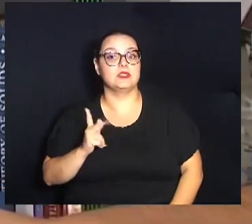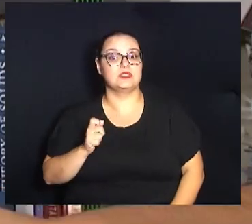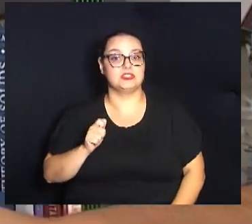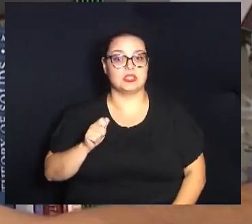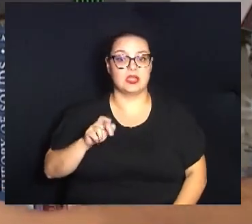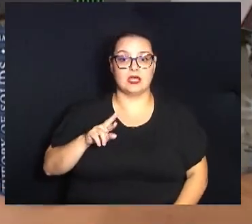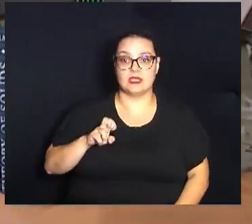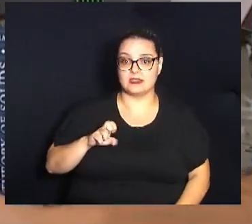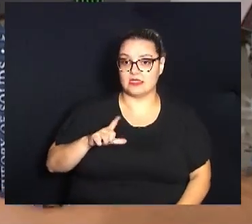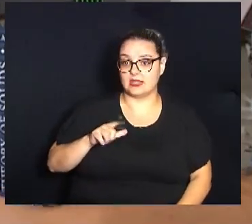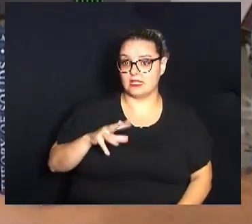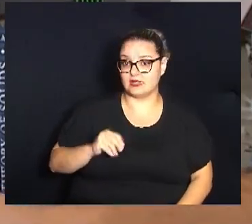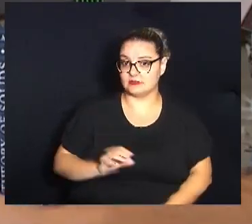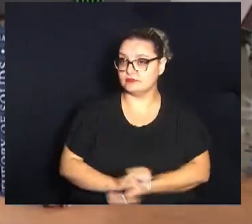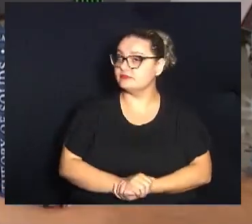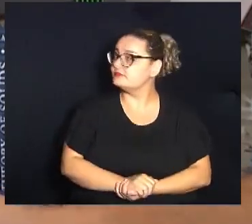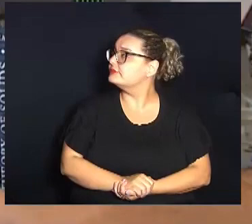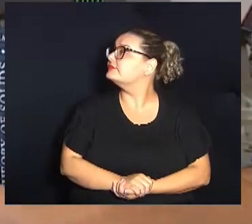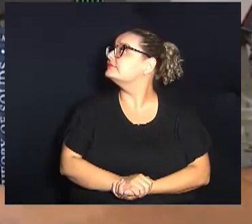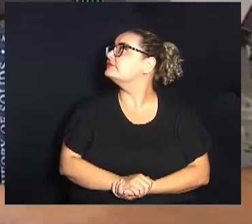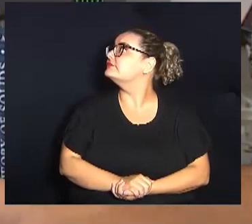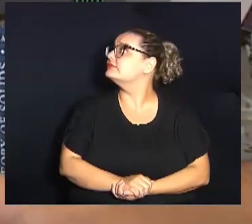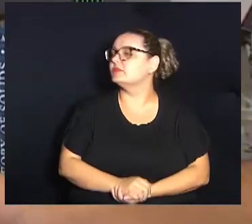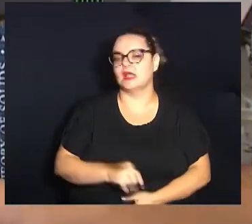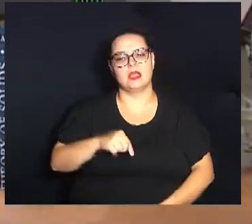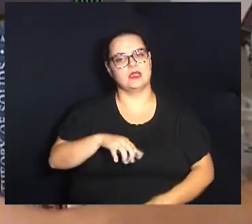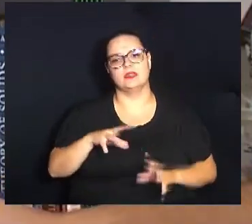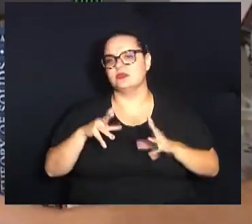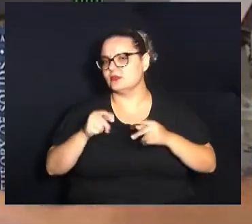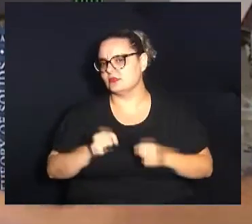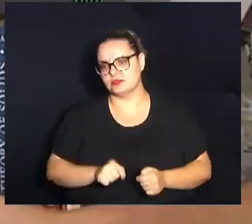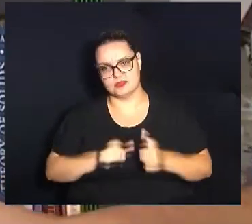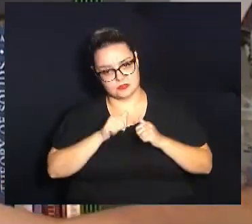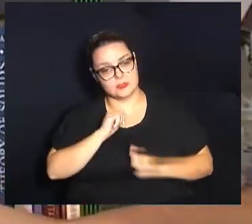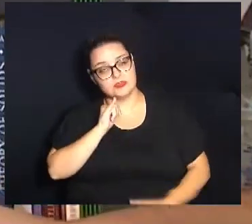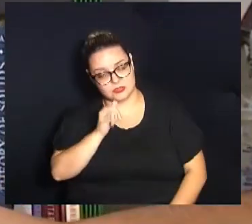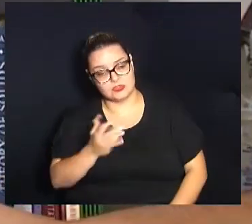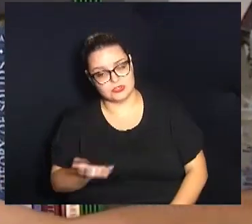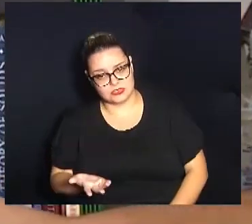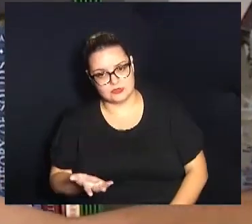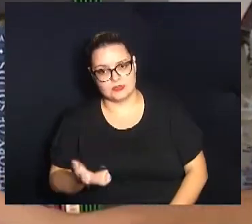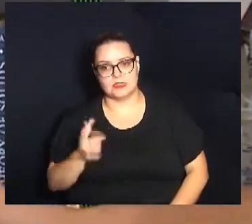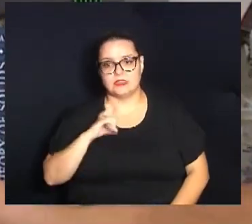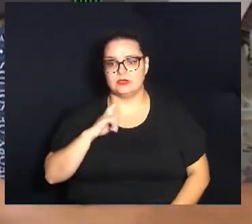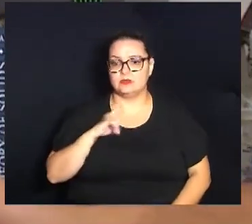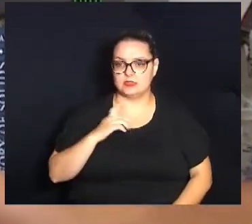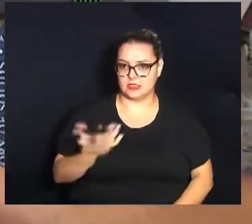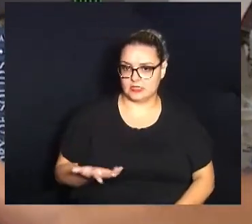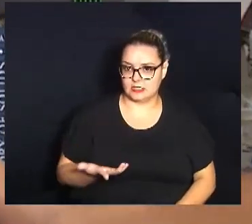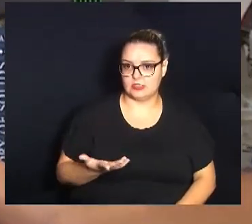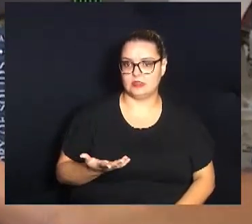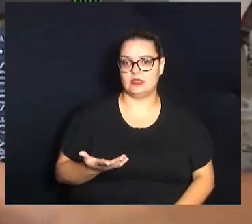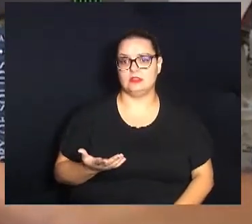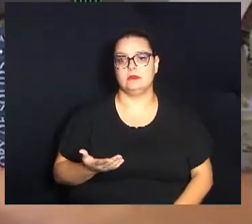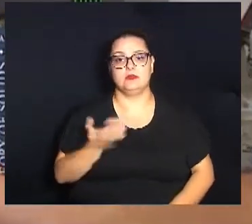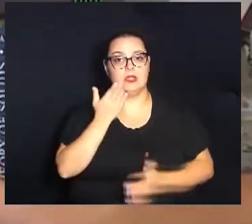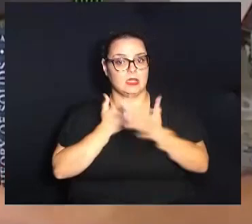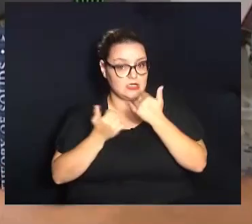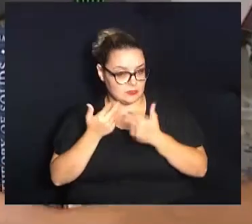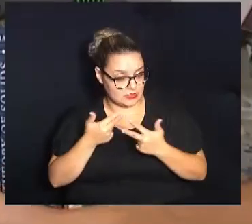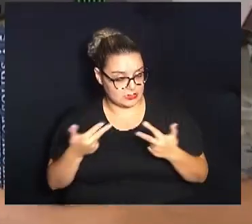Aqui tem todos os benefícios, eu diria, né? Então ele tem toda a parte da alimentação, né?